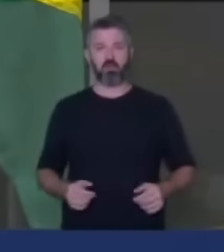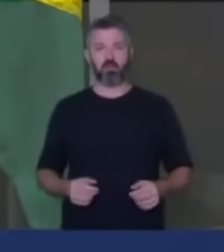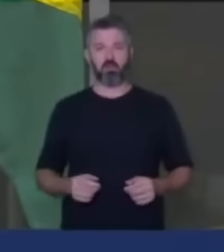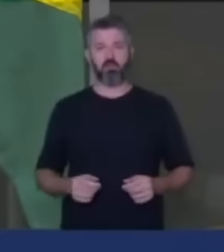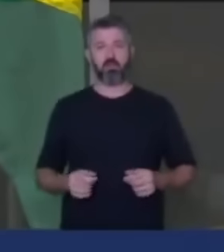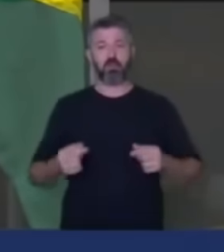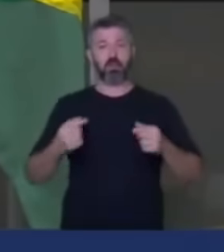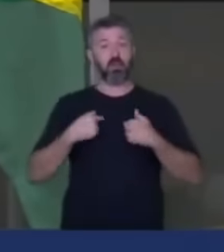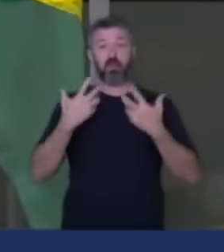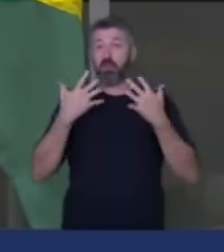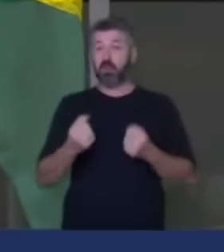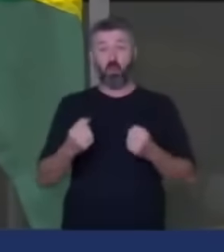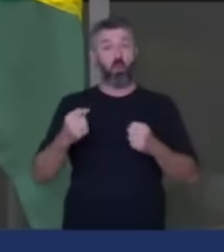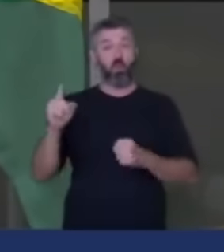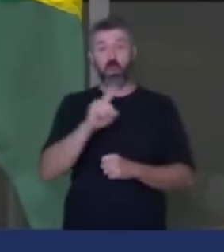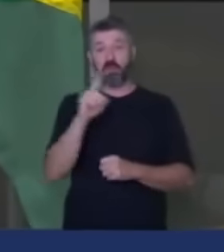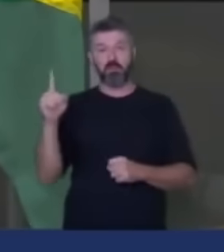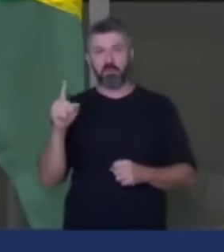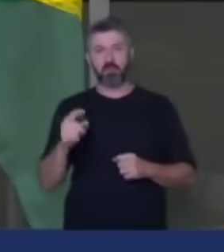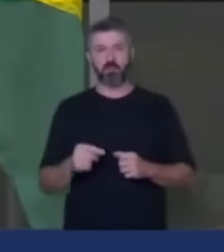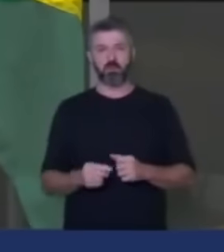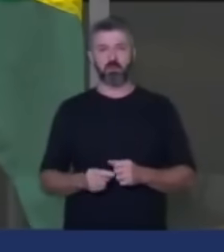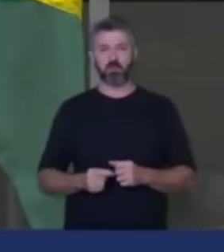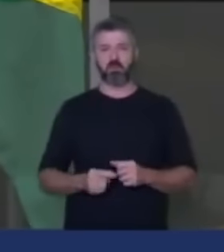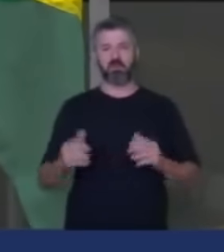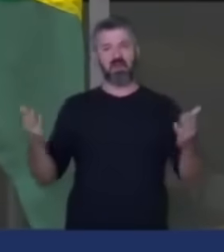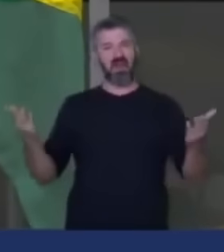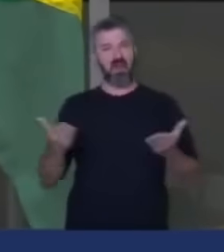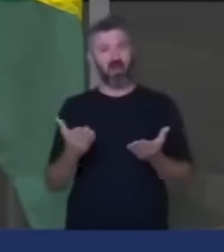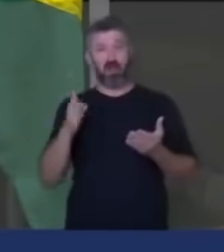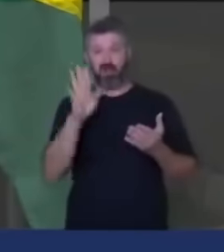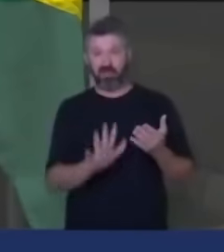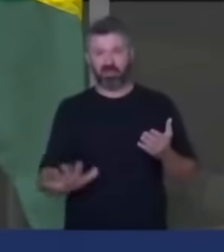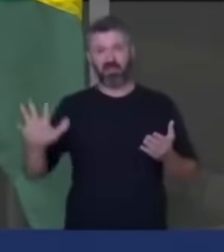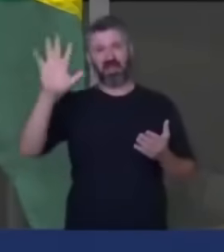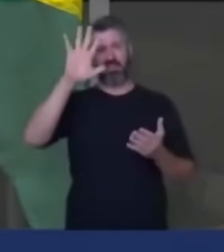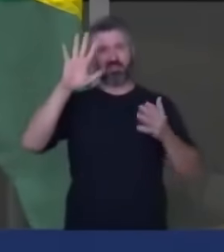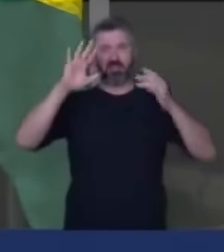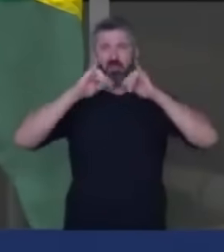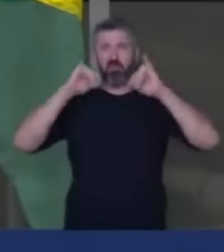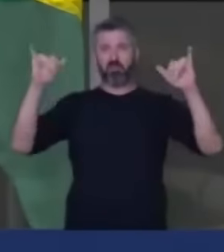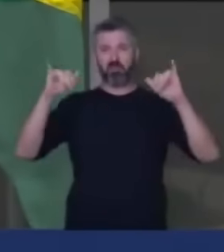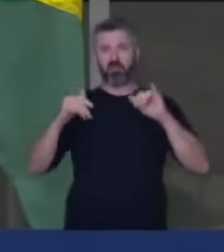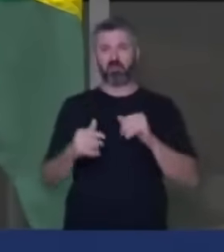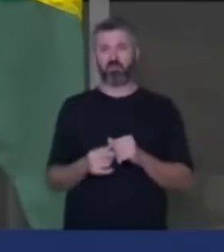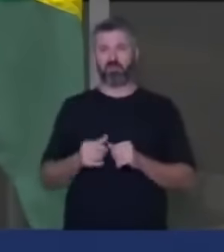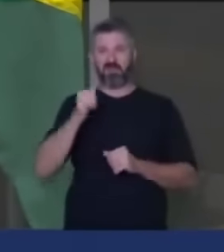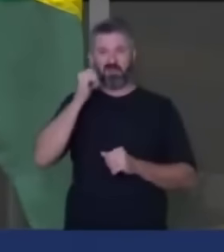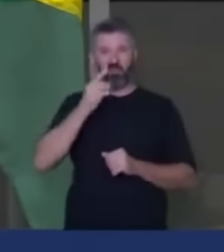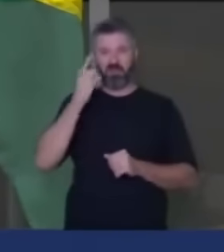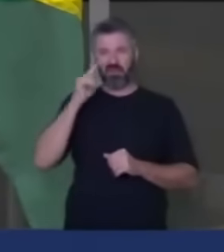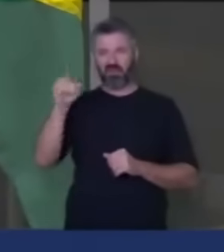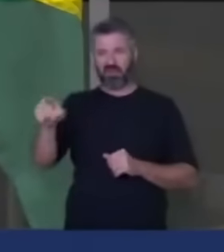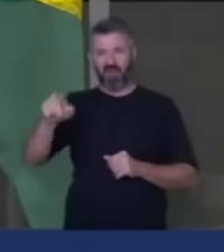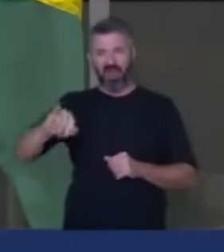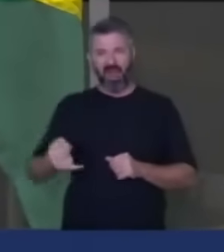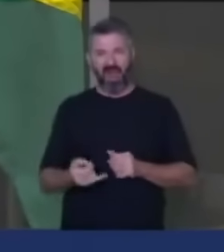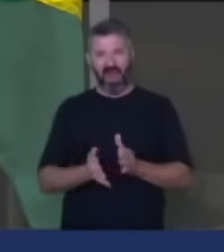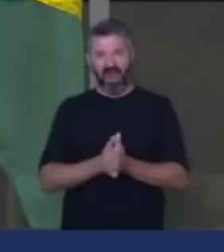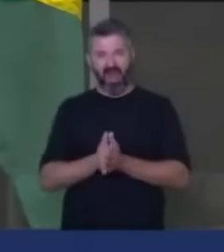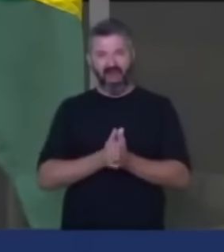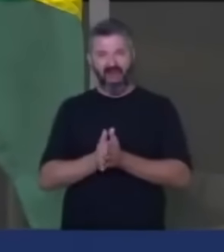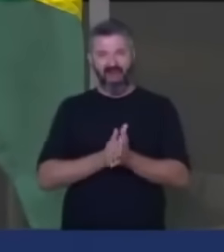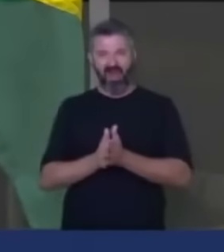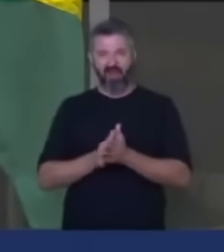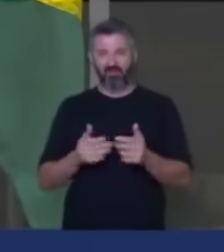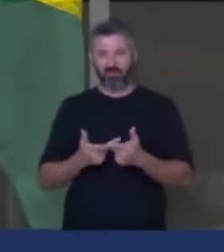admito agora em nível Nacional a deputada se aproveita de